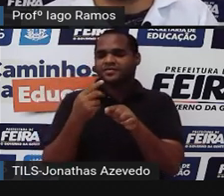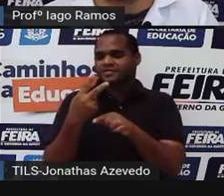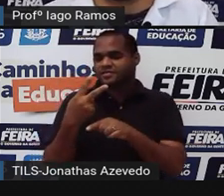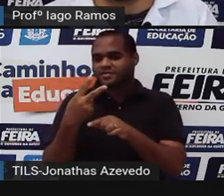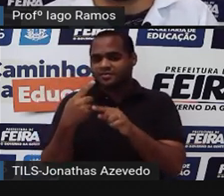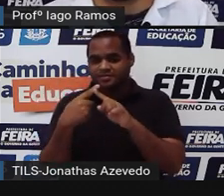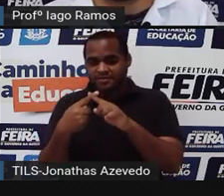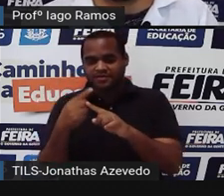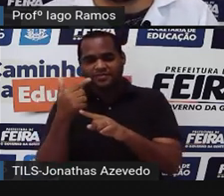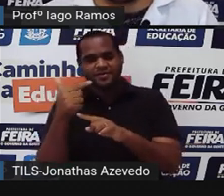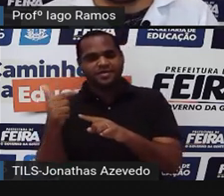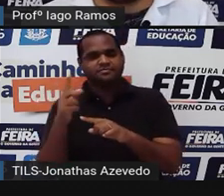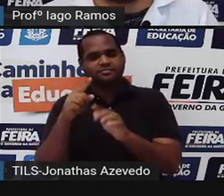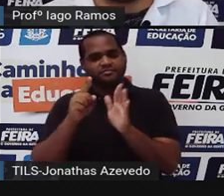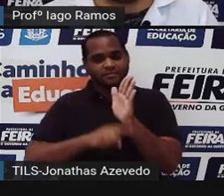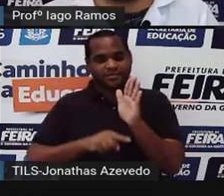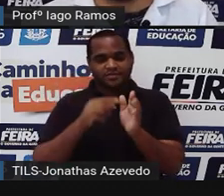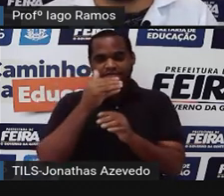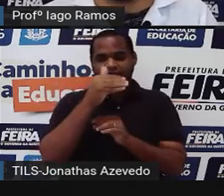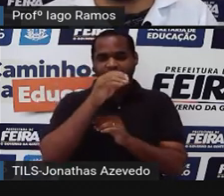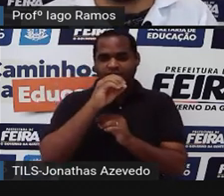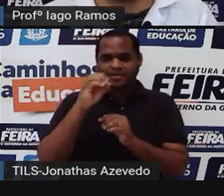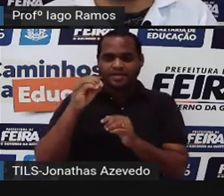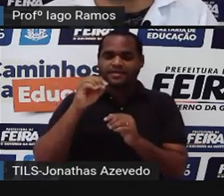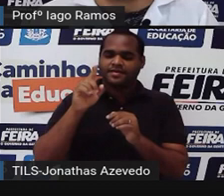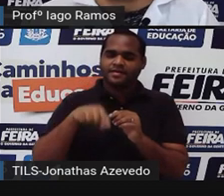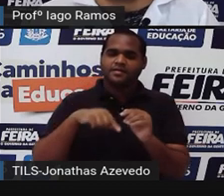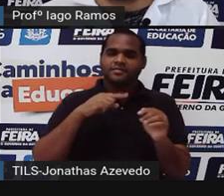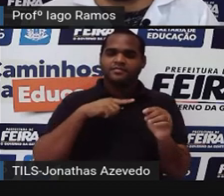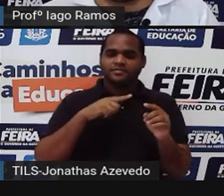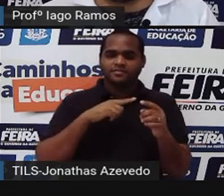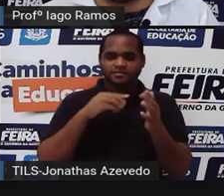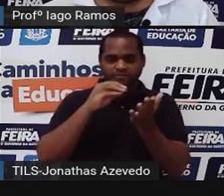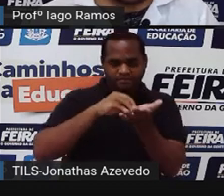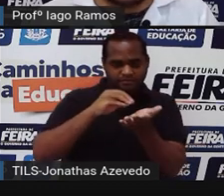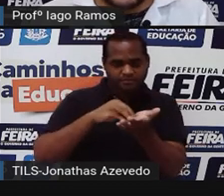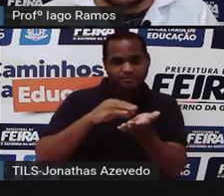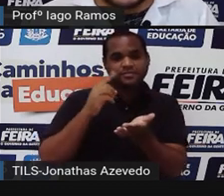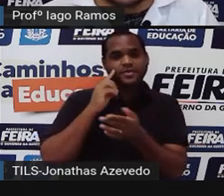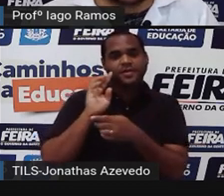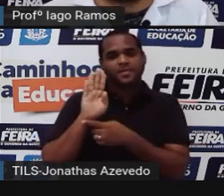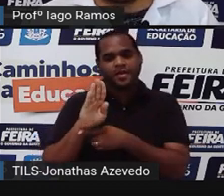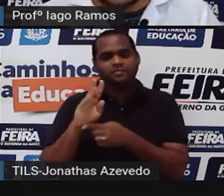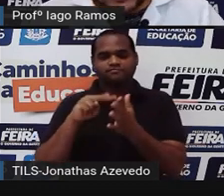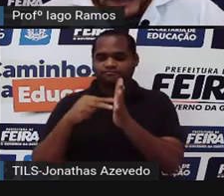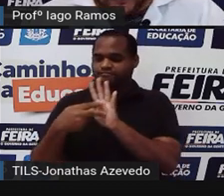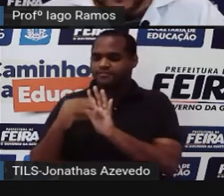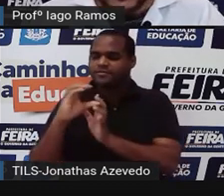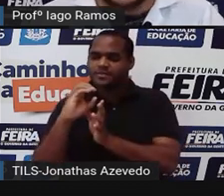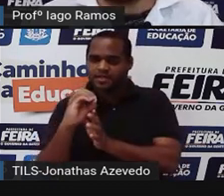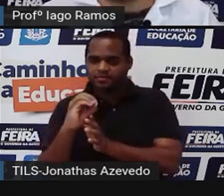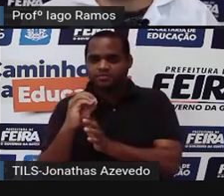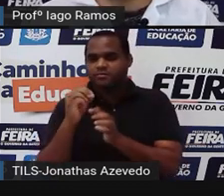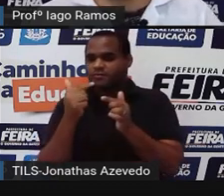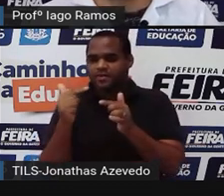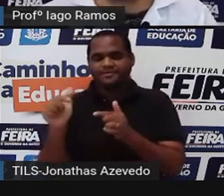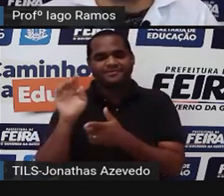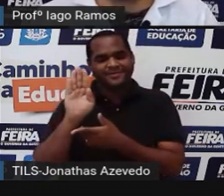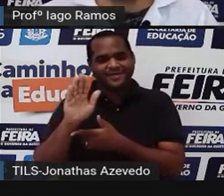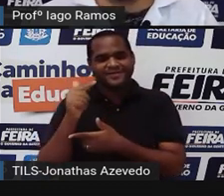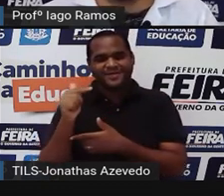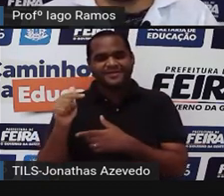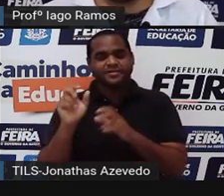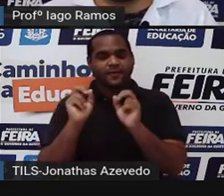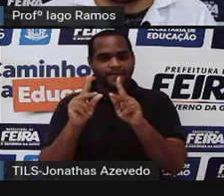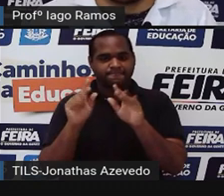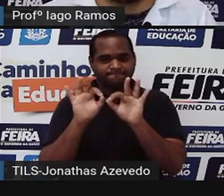É o menos 100. Então essa é uma equação incompleta com o coeficiente b igual a zero. Não tem o b, tá bom?